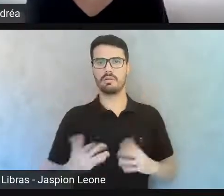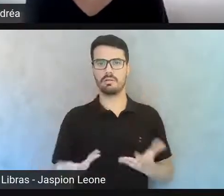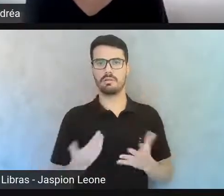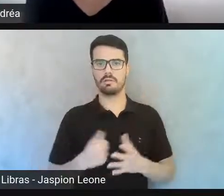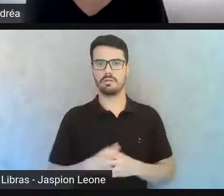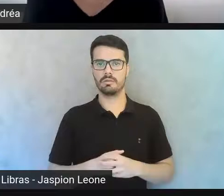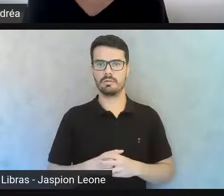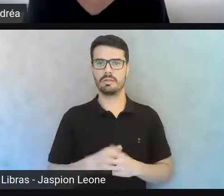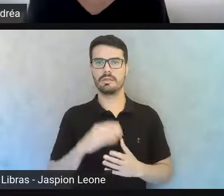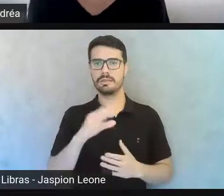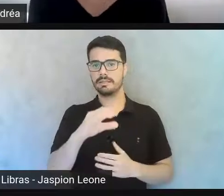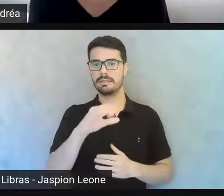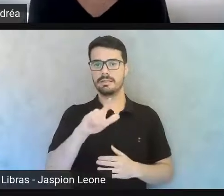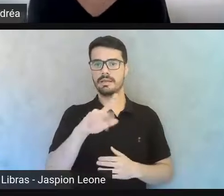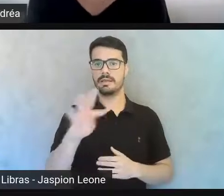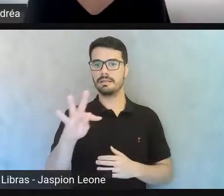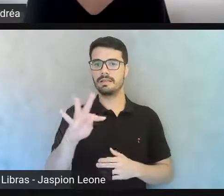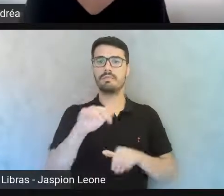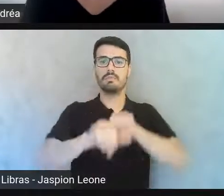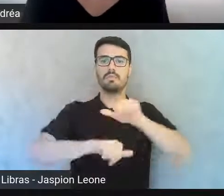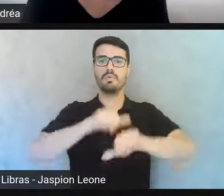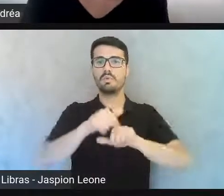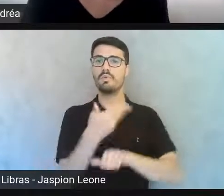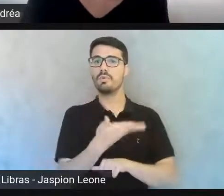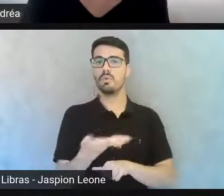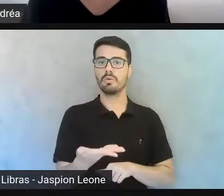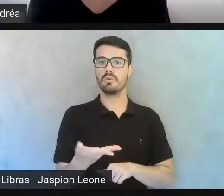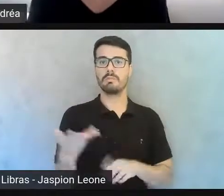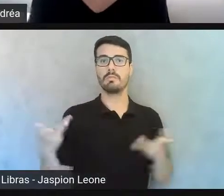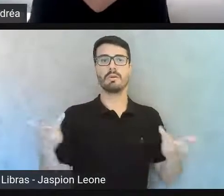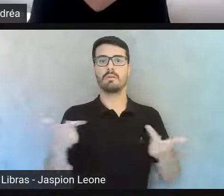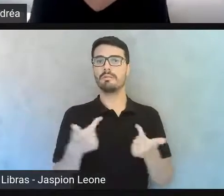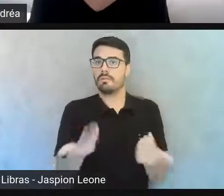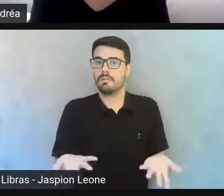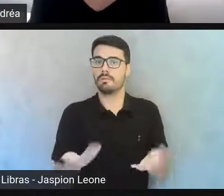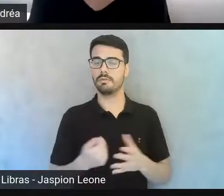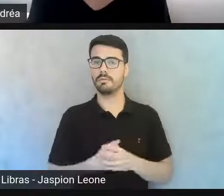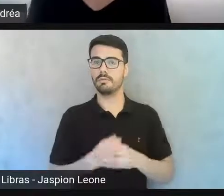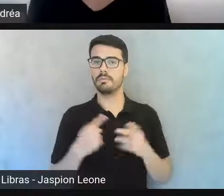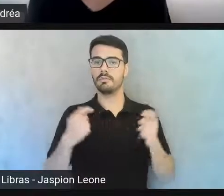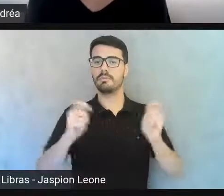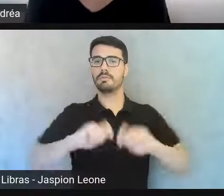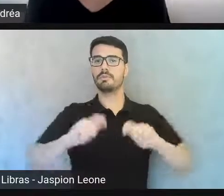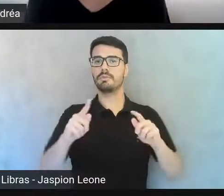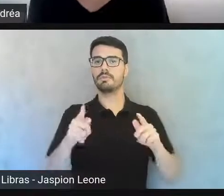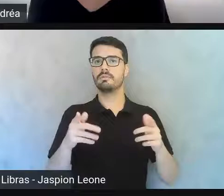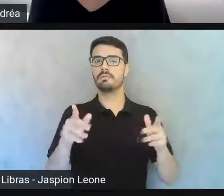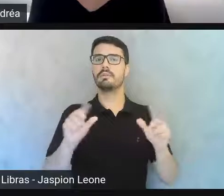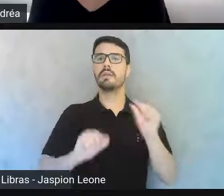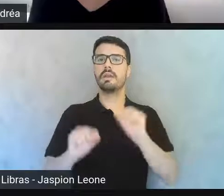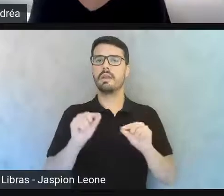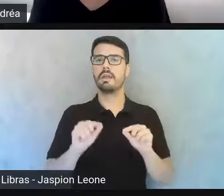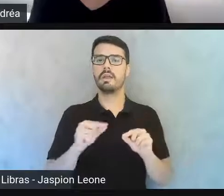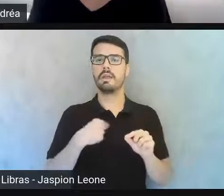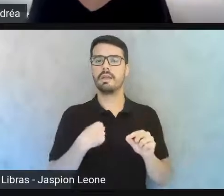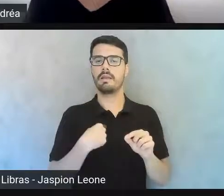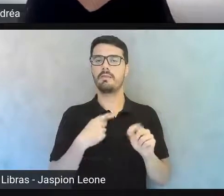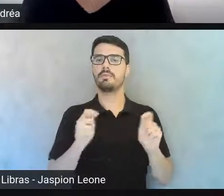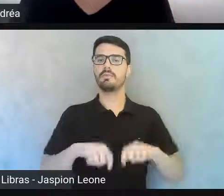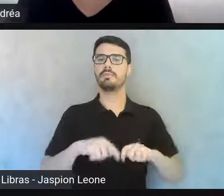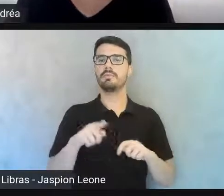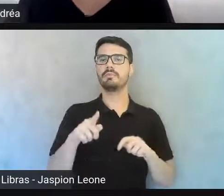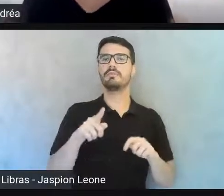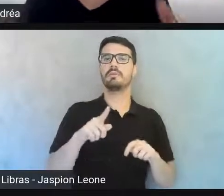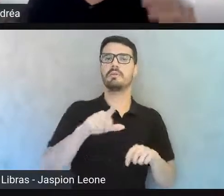A CLT mudou nesse ponto, eu achei fantástico nisso. Porque eu permito hoje redimensionar minhas atividades